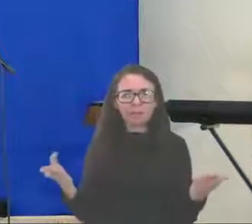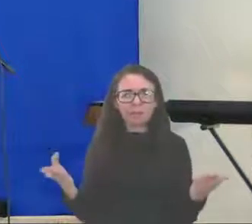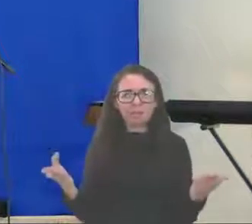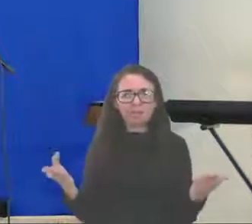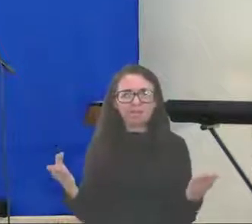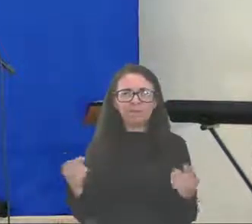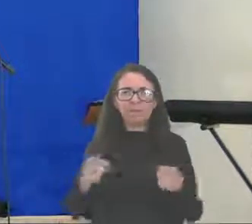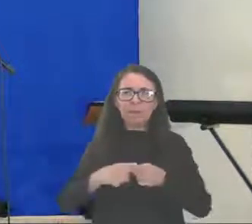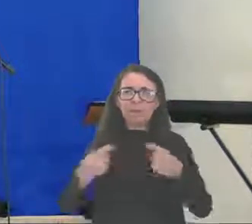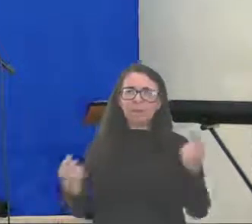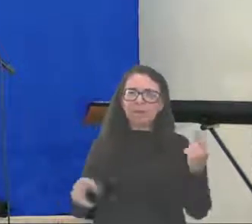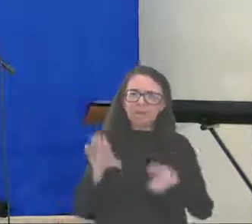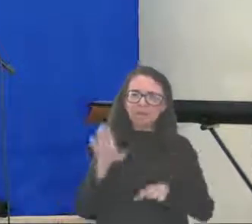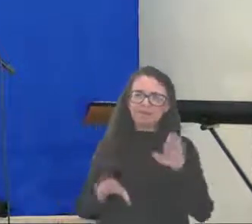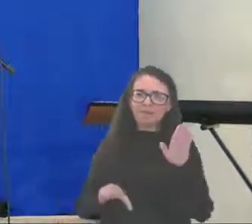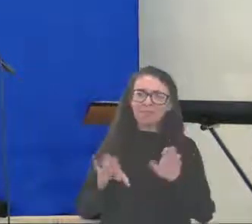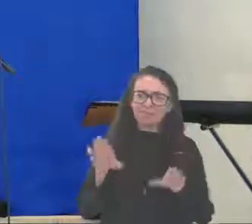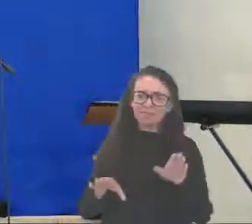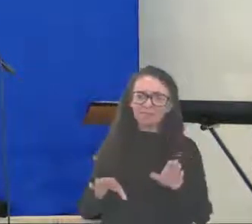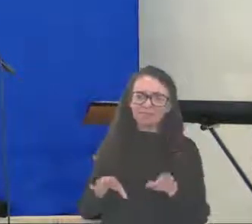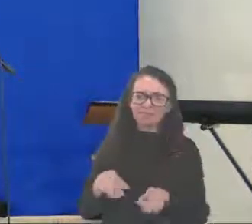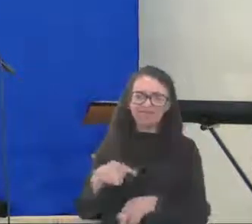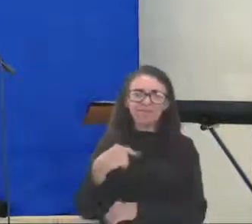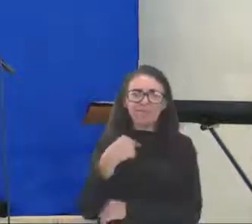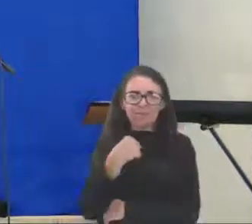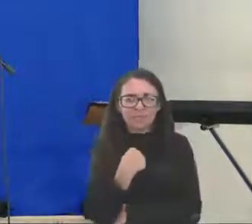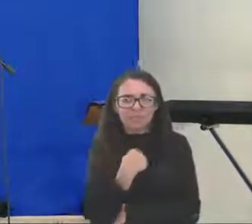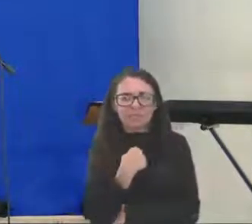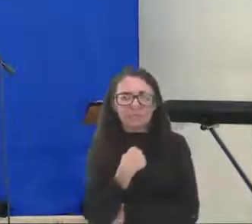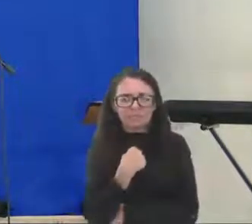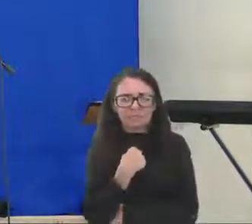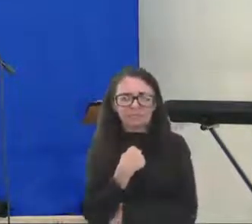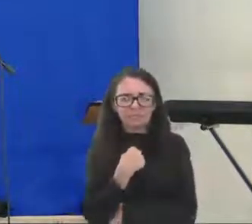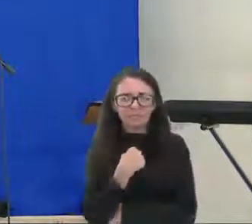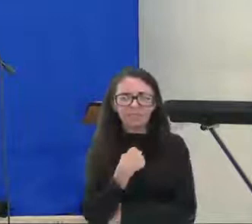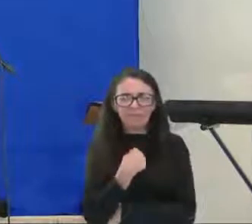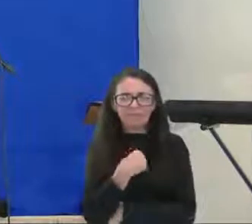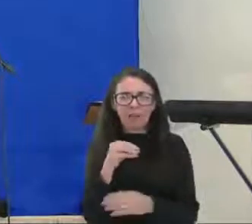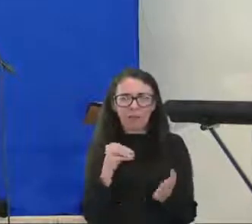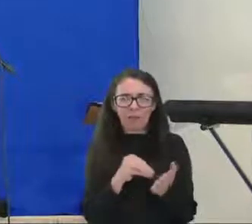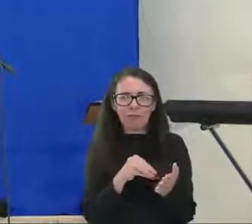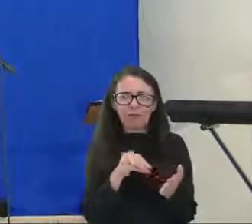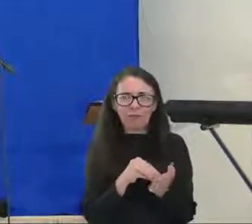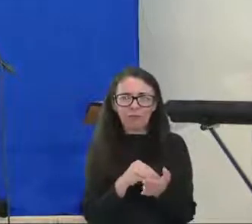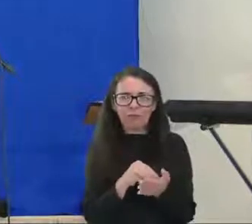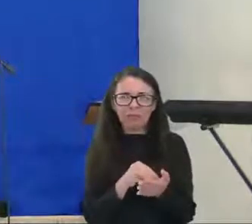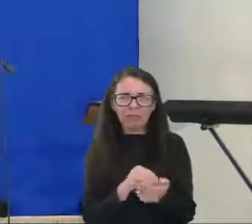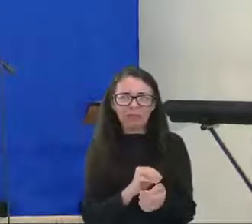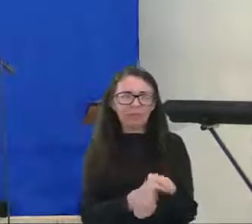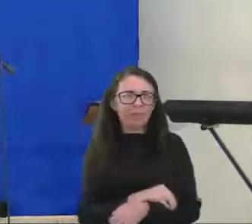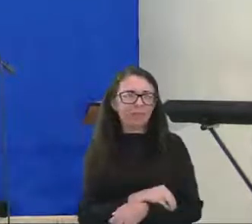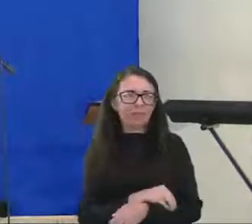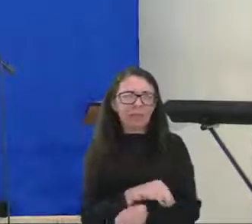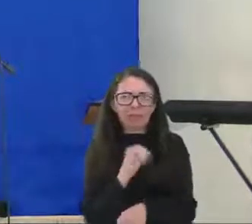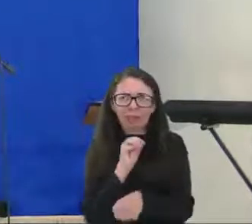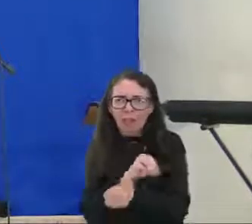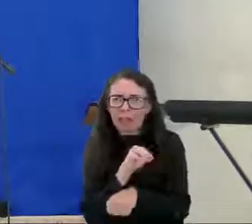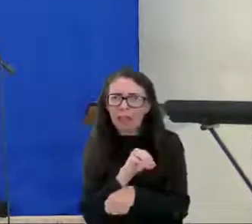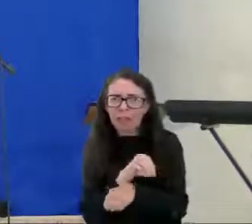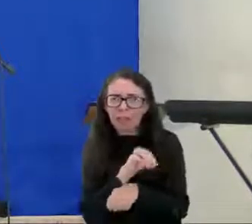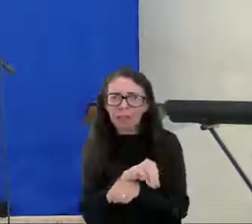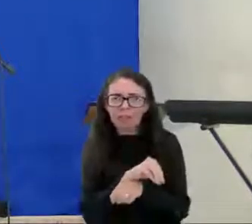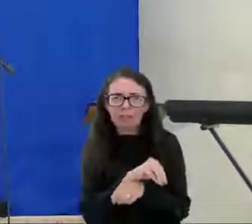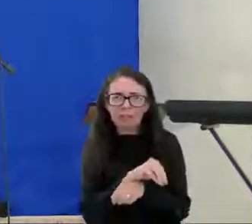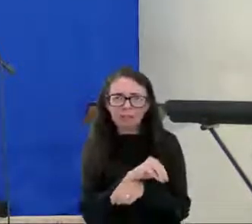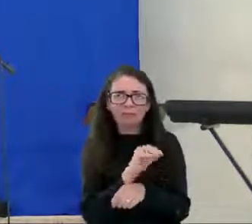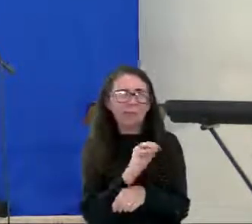é por isso que aquela frase que Jesus fala, que de uns dizem que é a frase de ouro, né? Está em Lucas, eu não lembro mesmo se é 12,